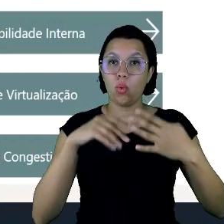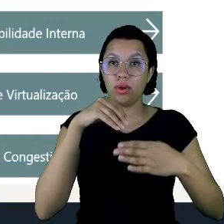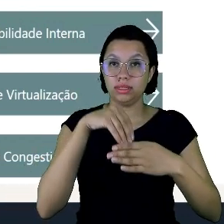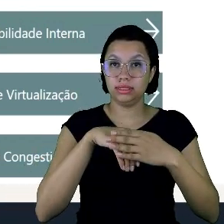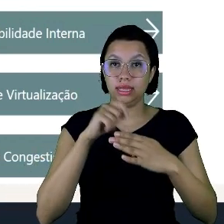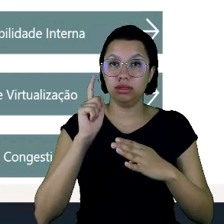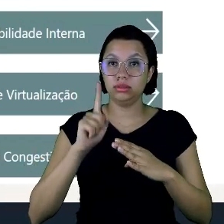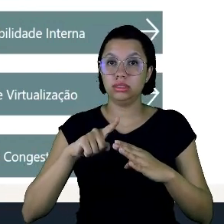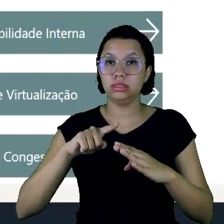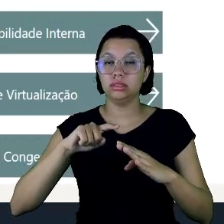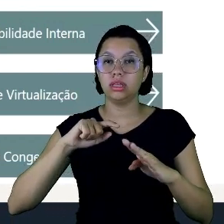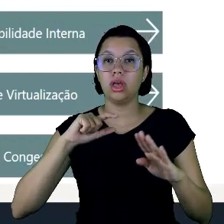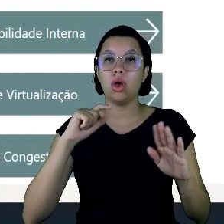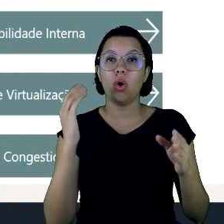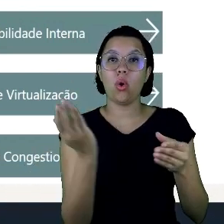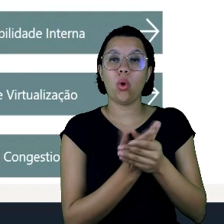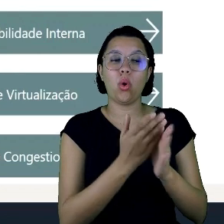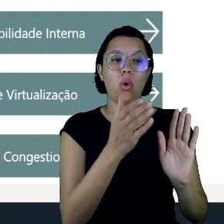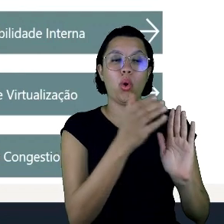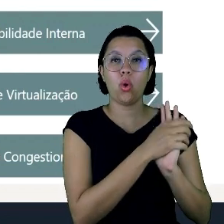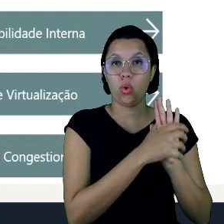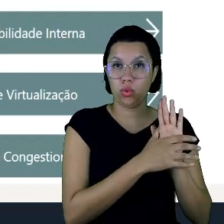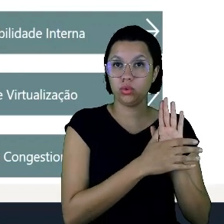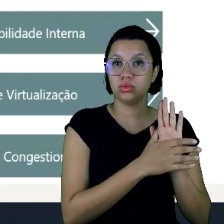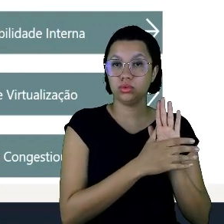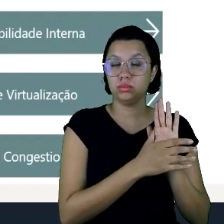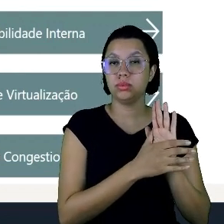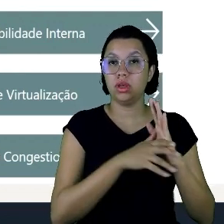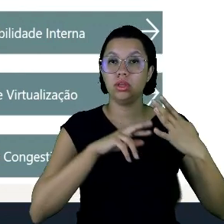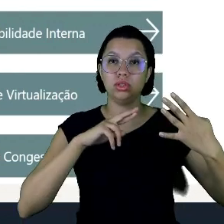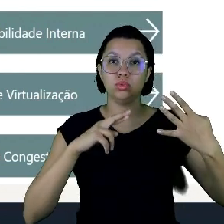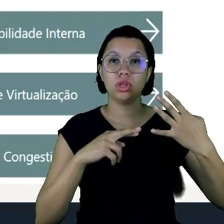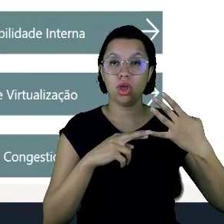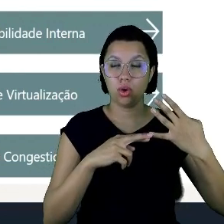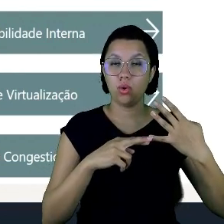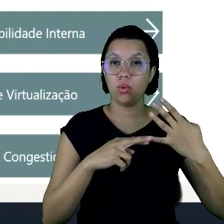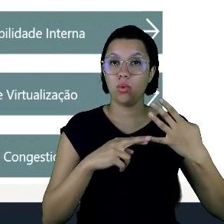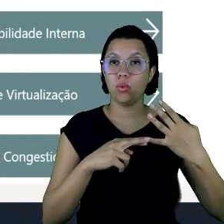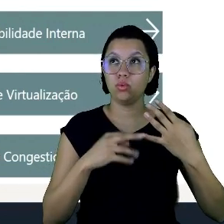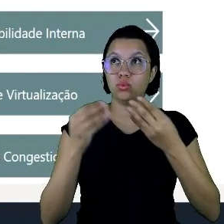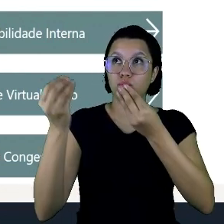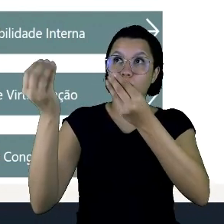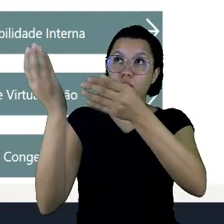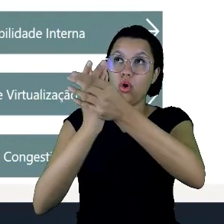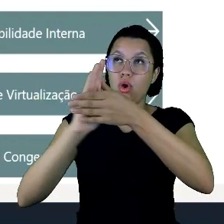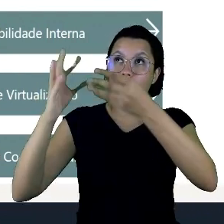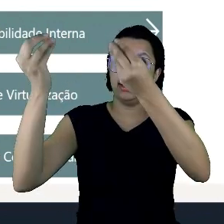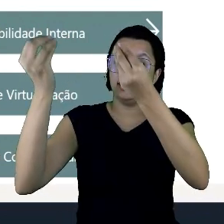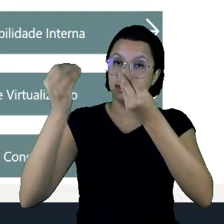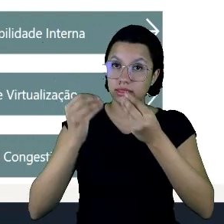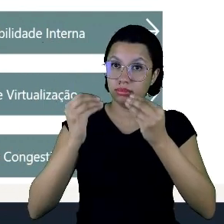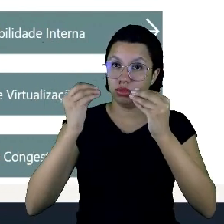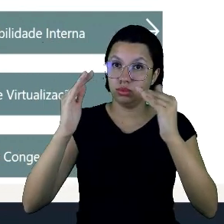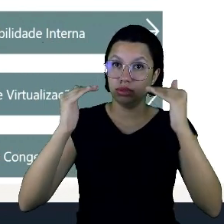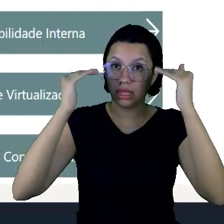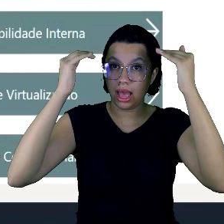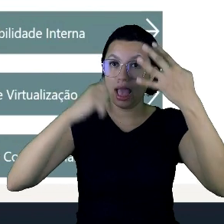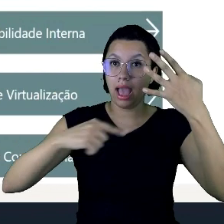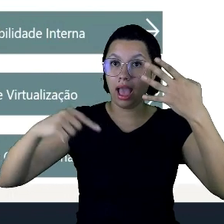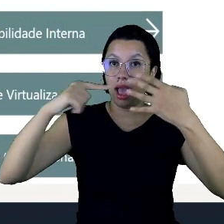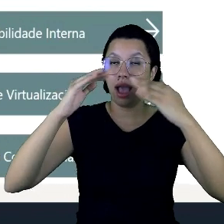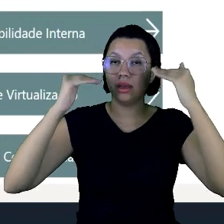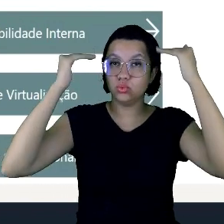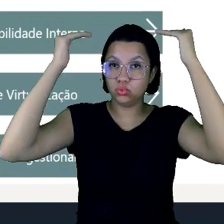redistribuição, os recursos internos, que são os embargos e os agravos interpostos, os processos recebidos da